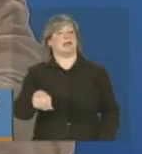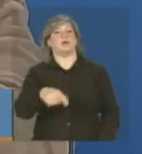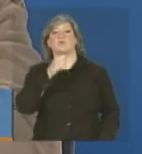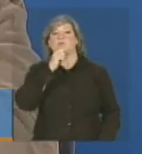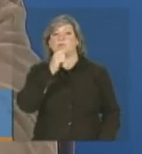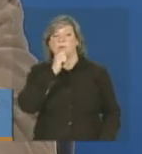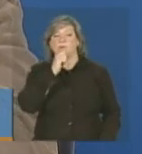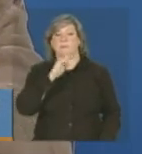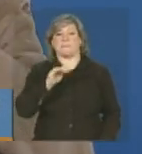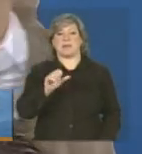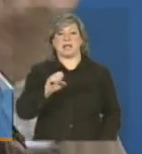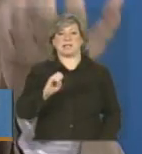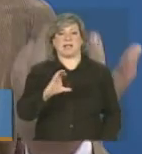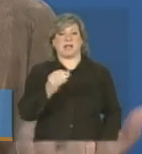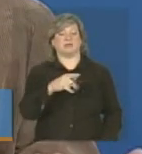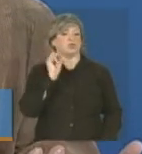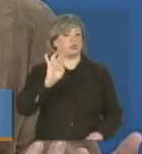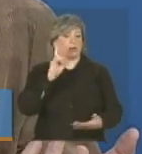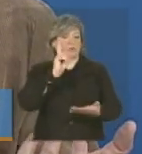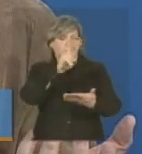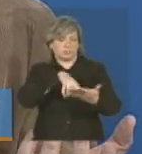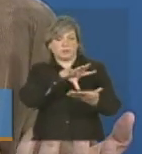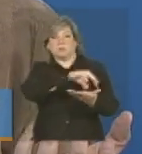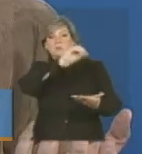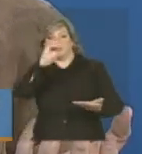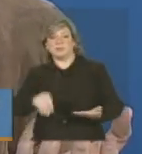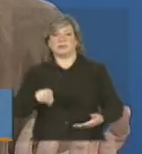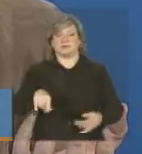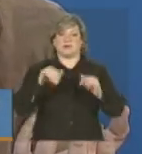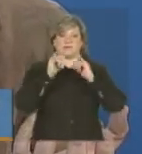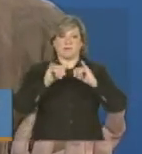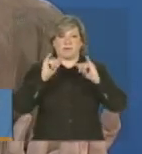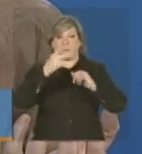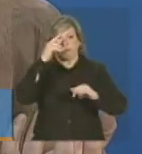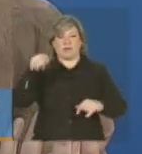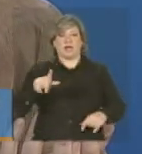base cadastral e traz essa informação para que o gestor possa,